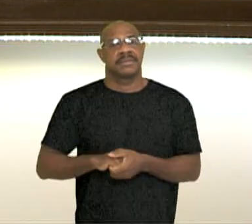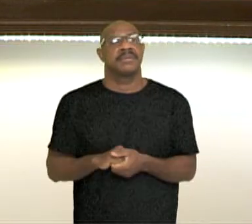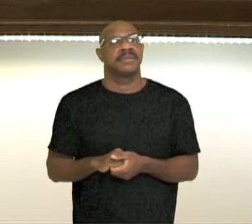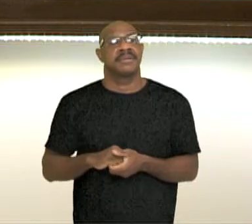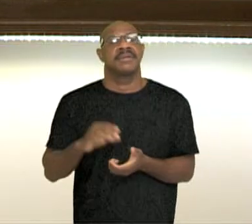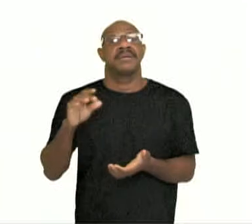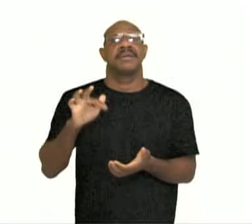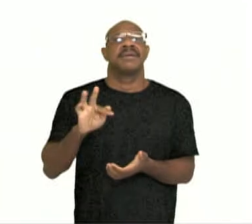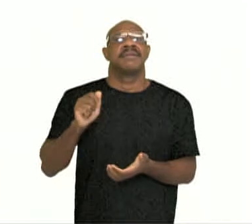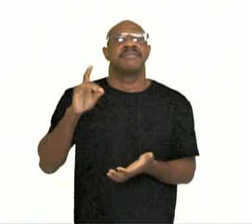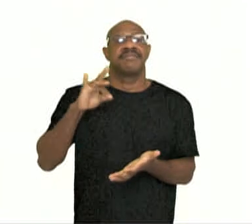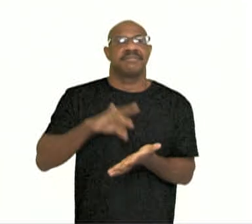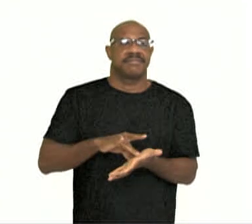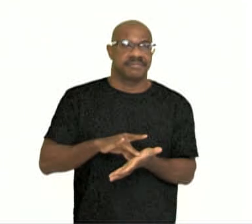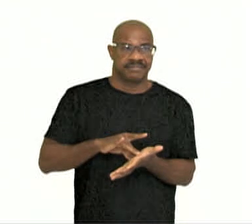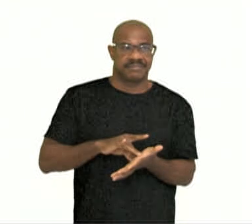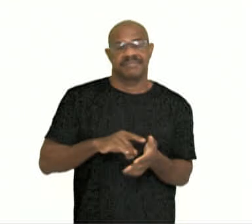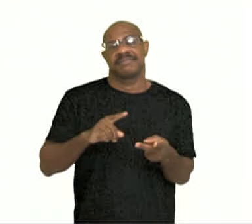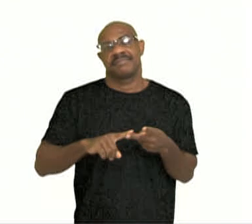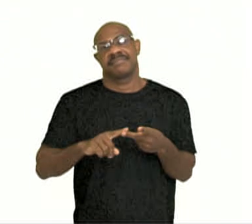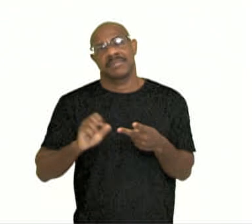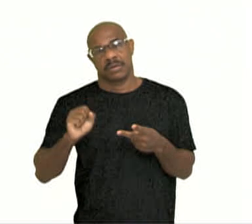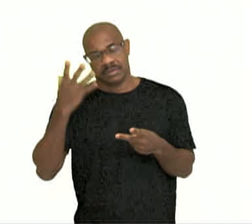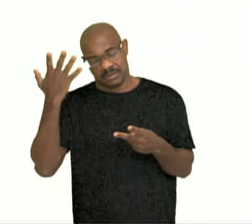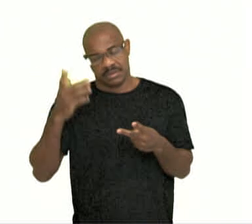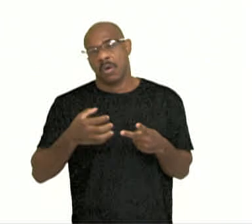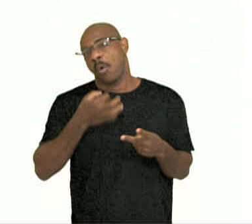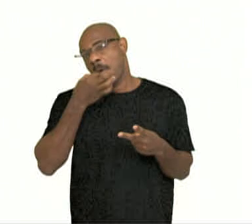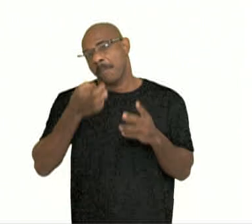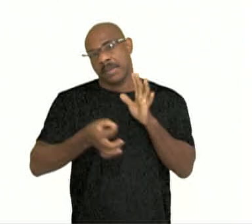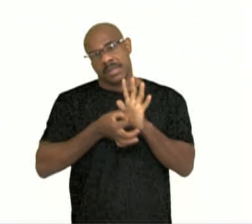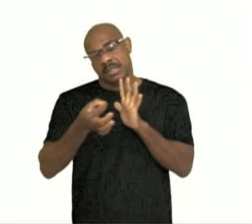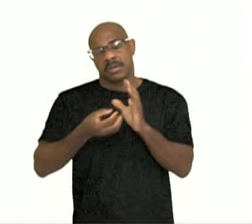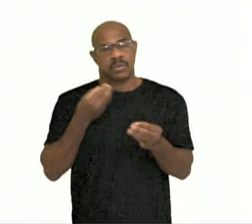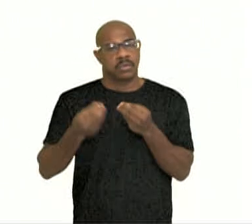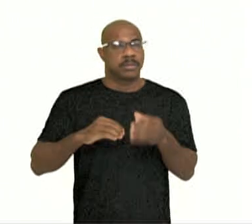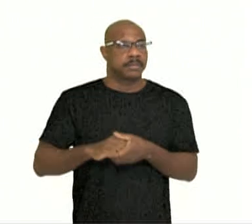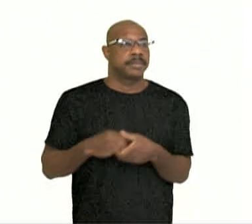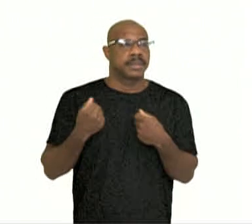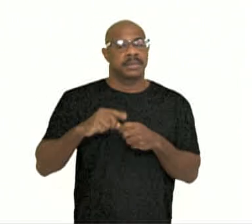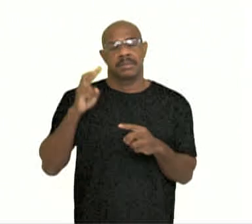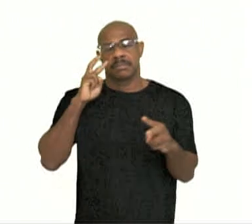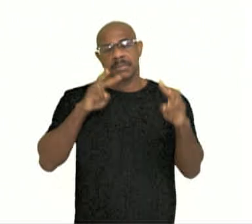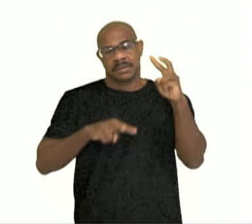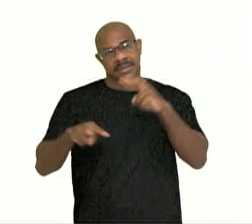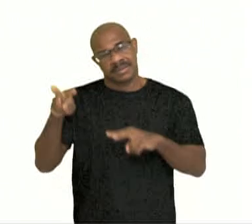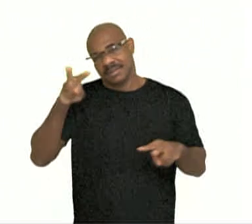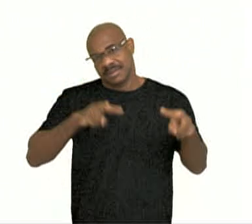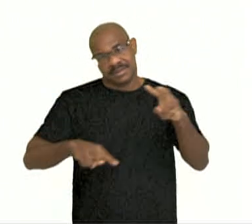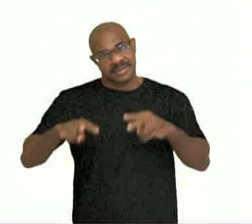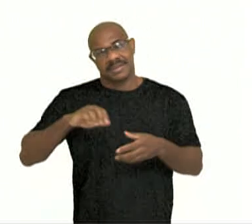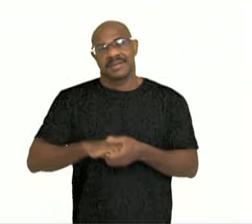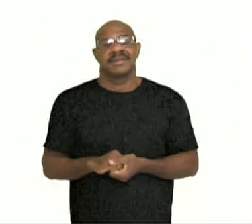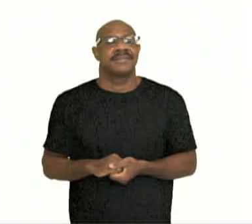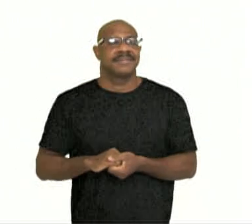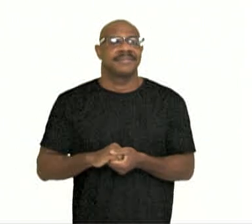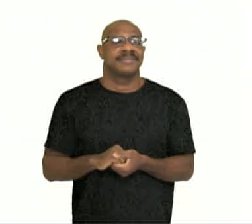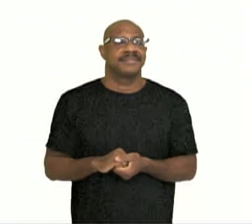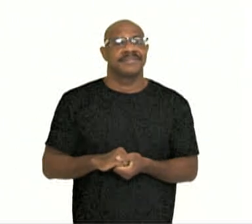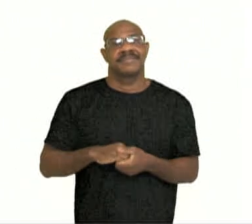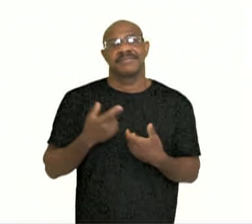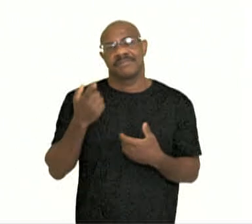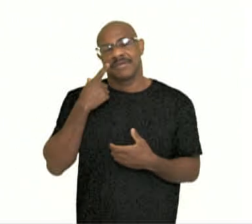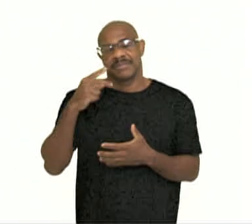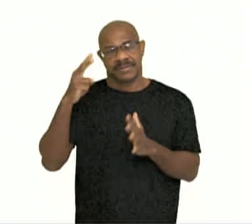Fato ou opinião? Aqui nós iremos analisar se nós temos um fato ou uma opinião.